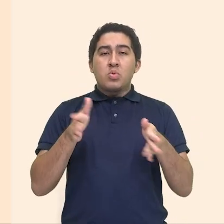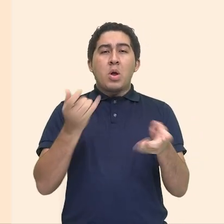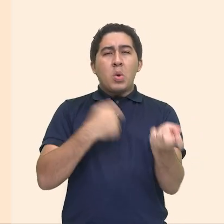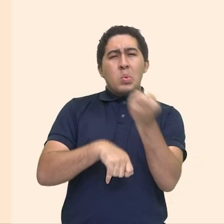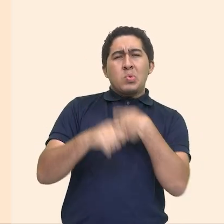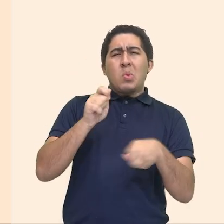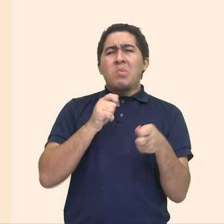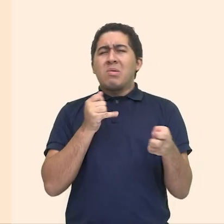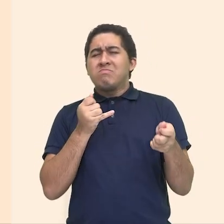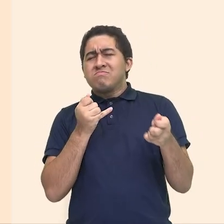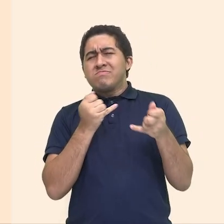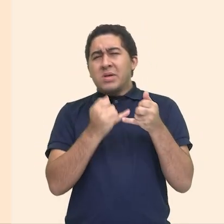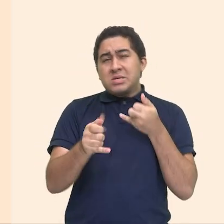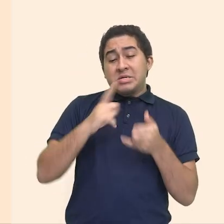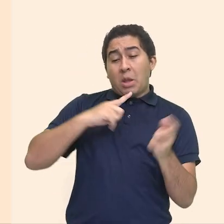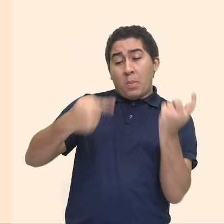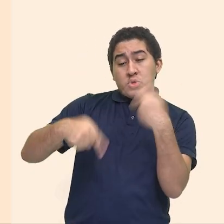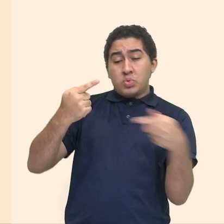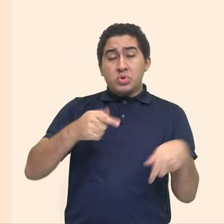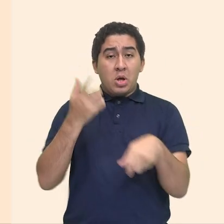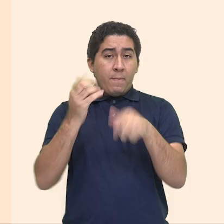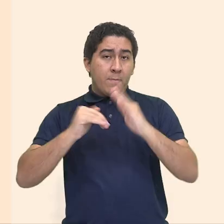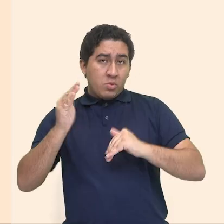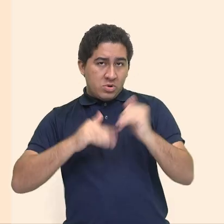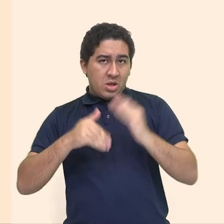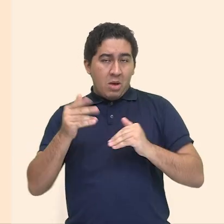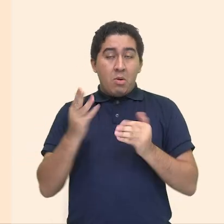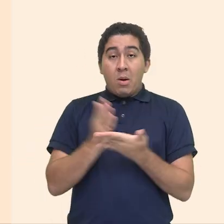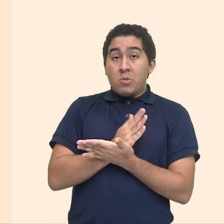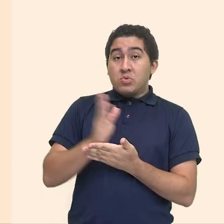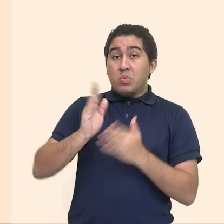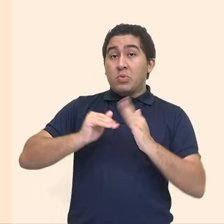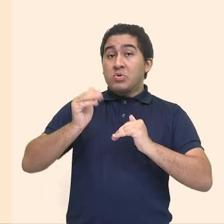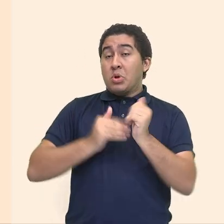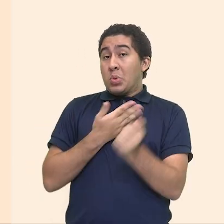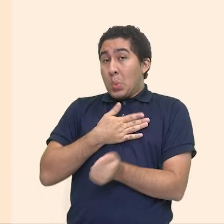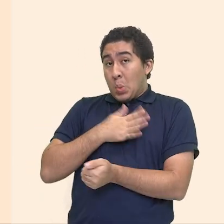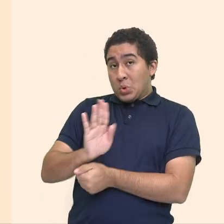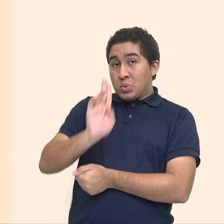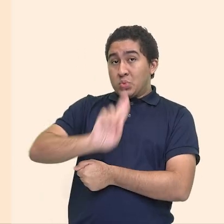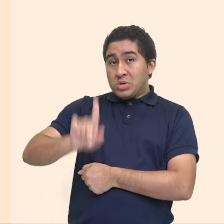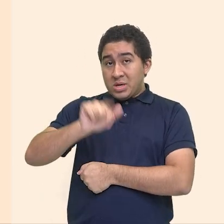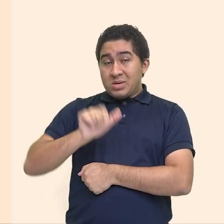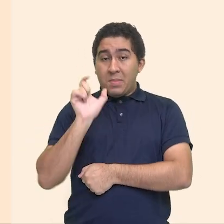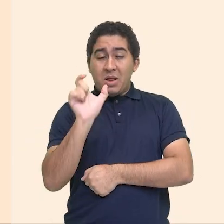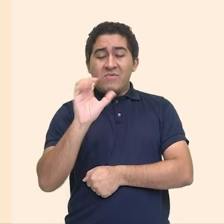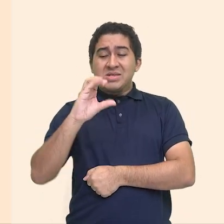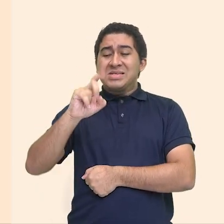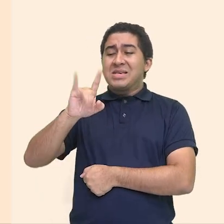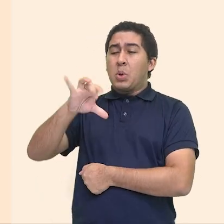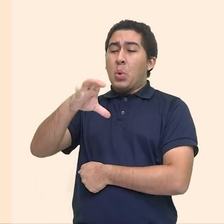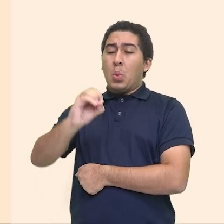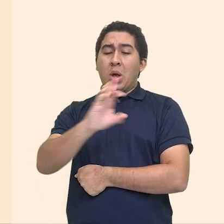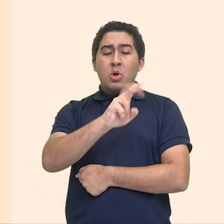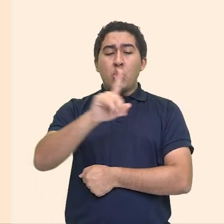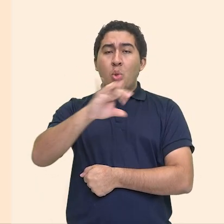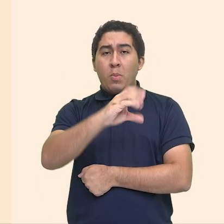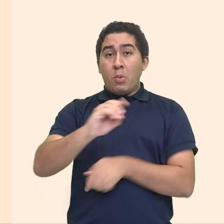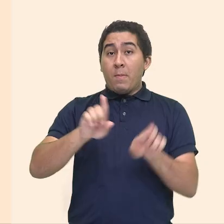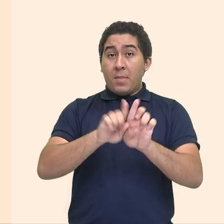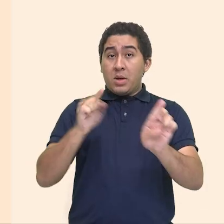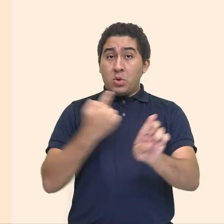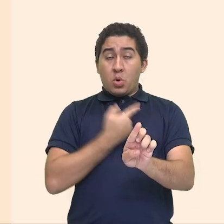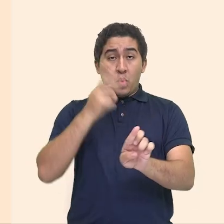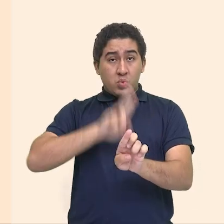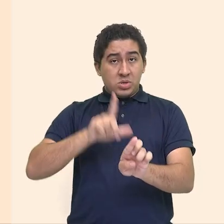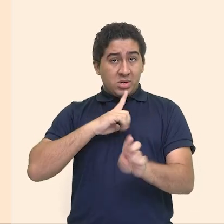pouquinho discutido entre os historiadores. Alguns não gostam de usar esse tema ciclo econômico, mas a gente vai utilizar para ser